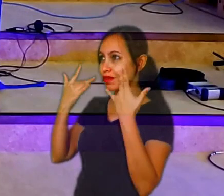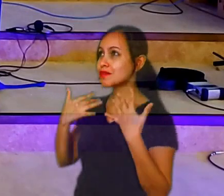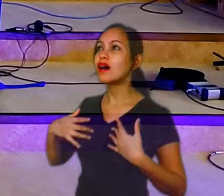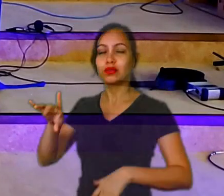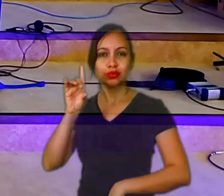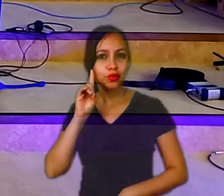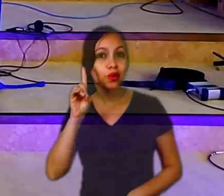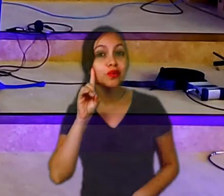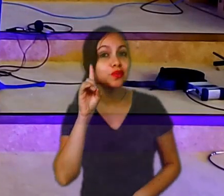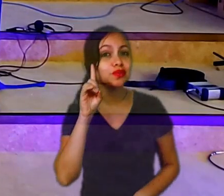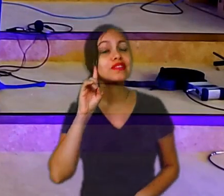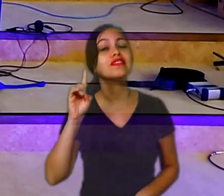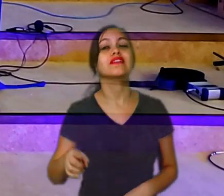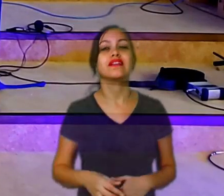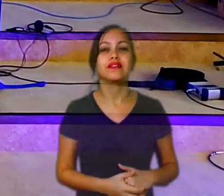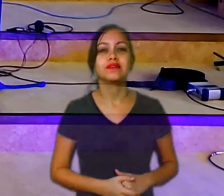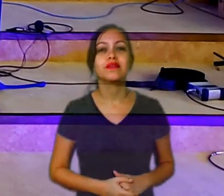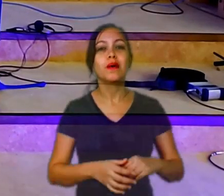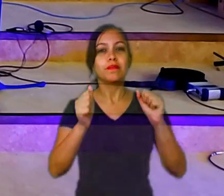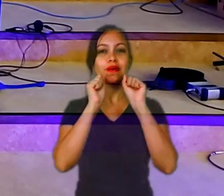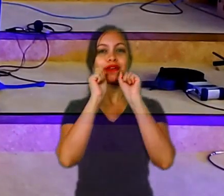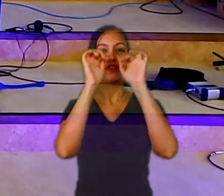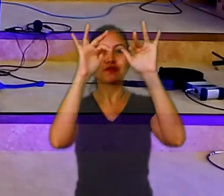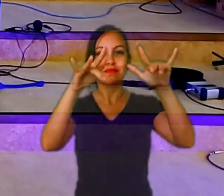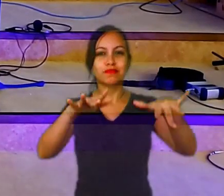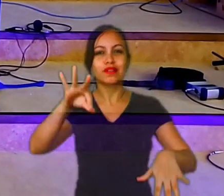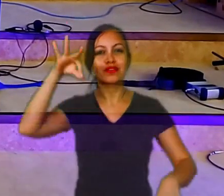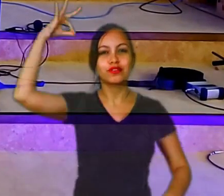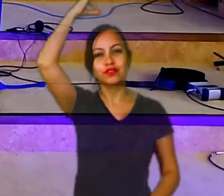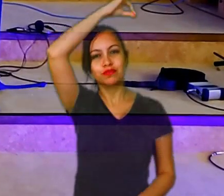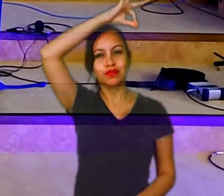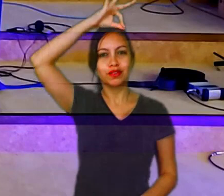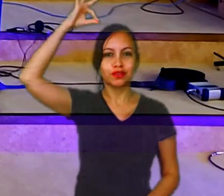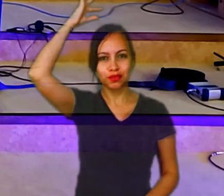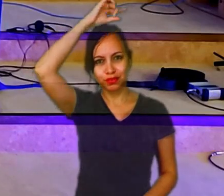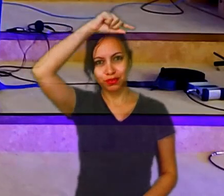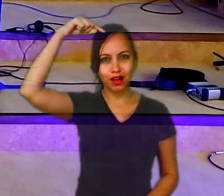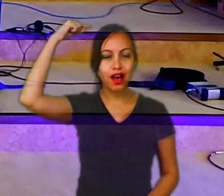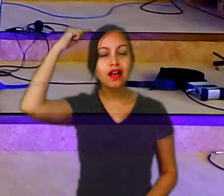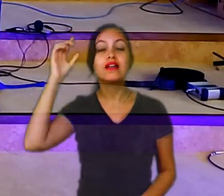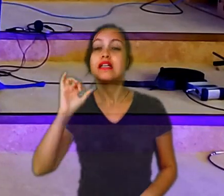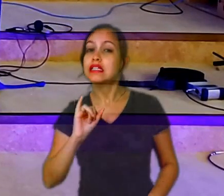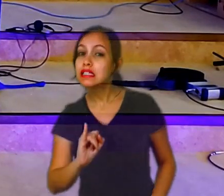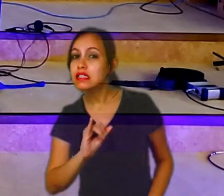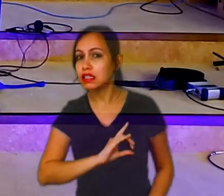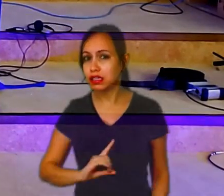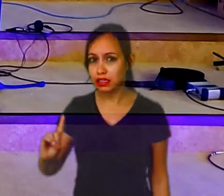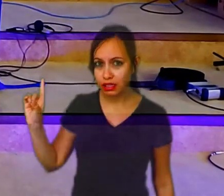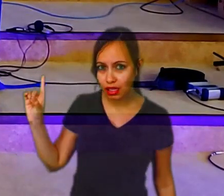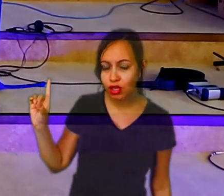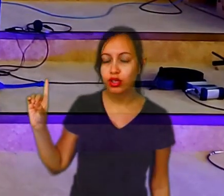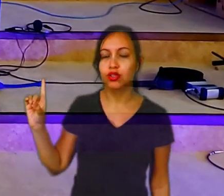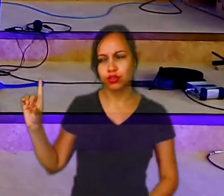cada dia pelas bênçãos espirituais. Ora, se Deus